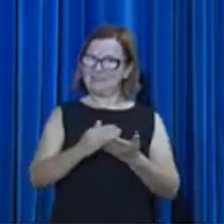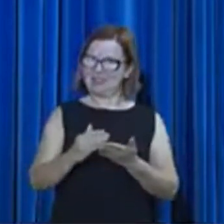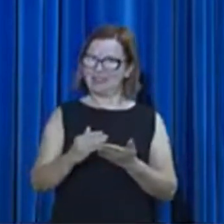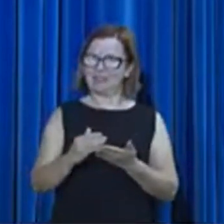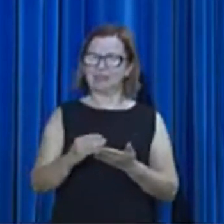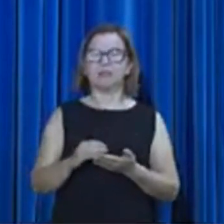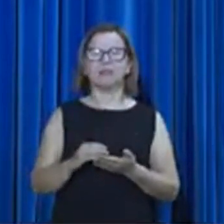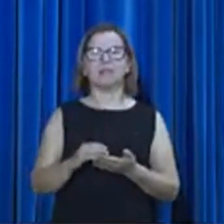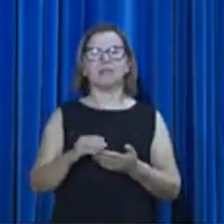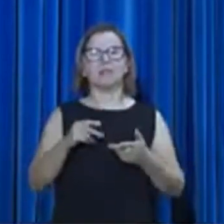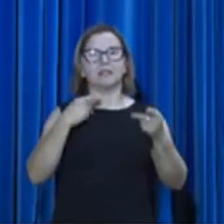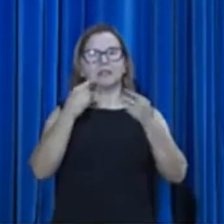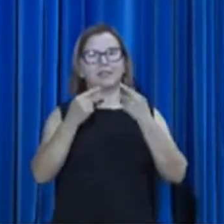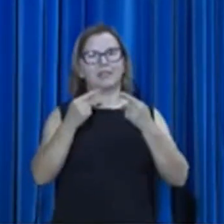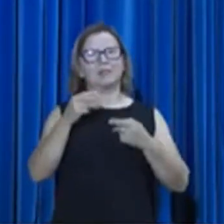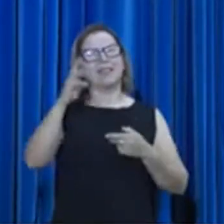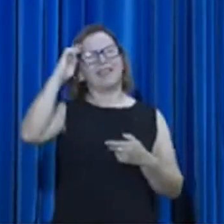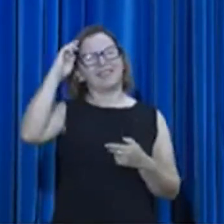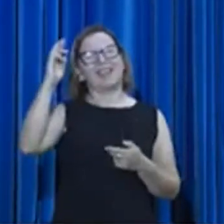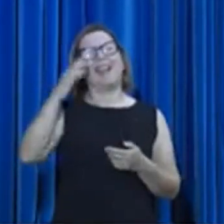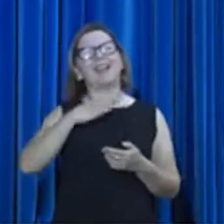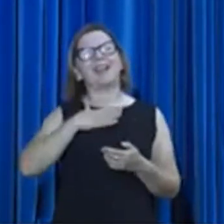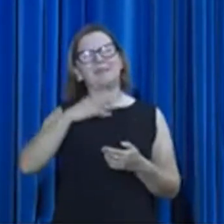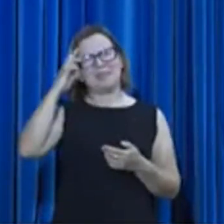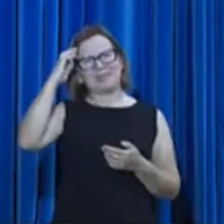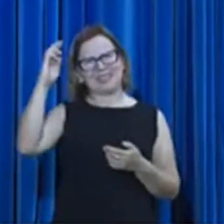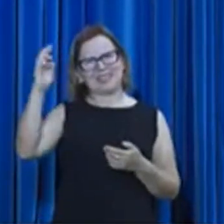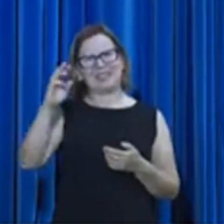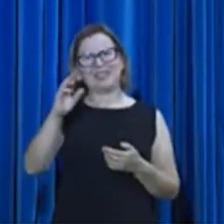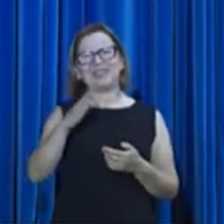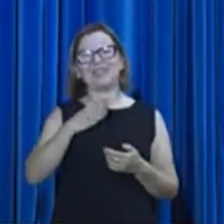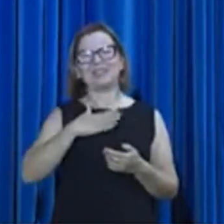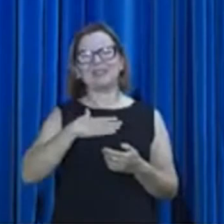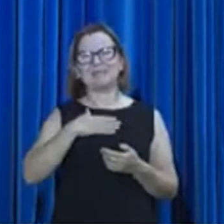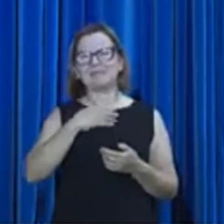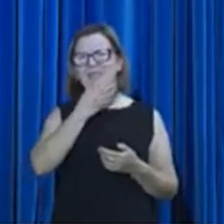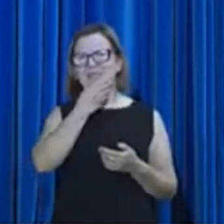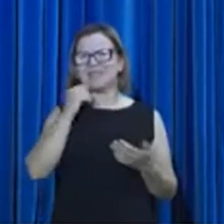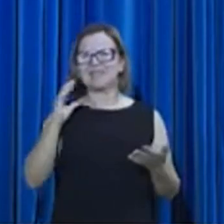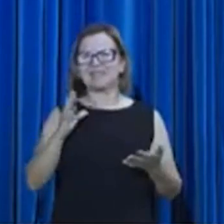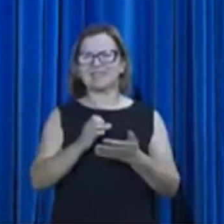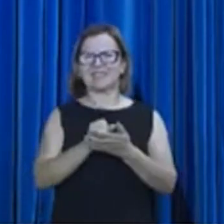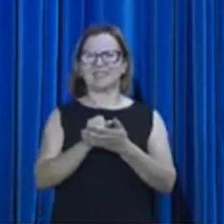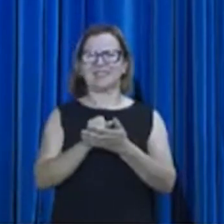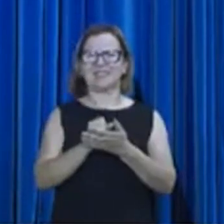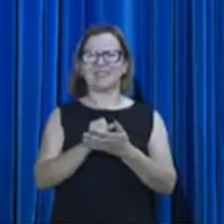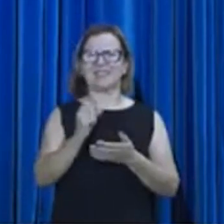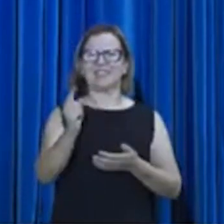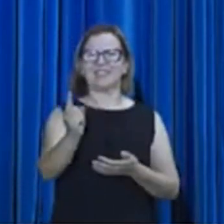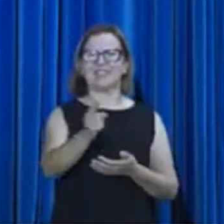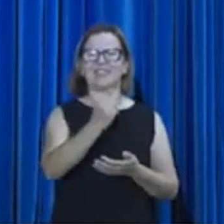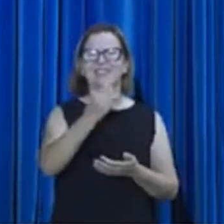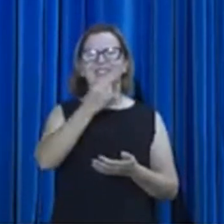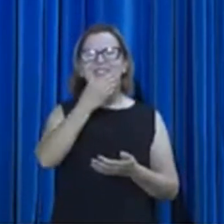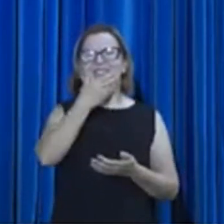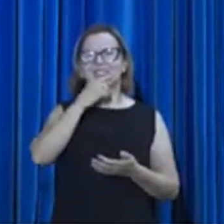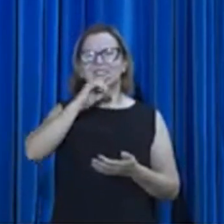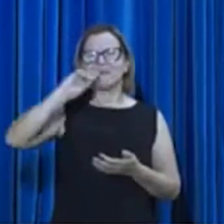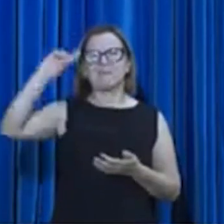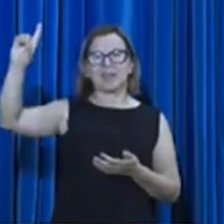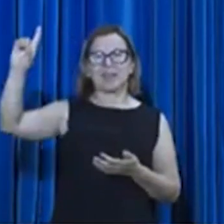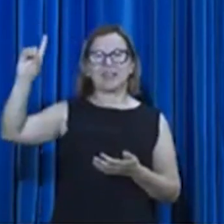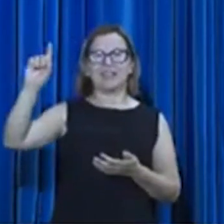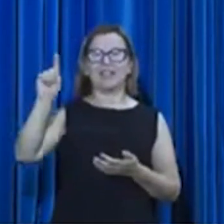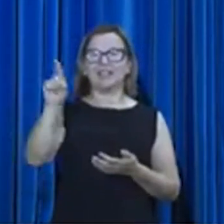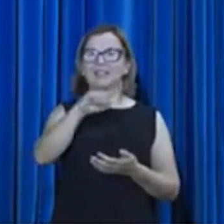Dizermos que o Senhor é nosso Senhor, nosso Salvador, nosso Criador, nosso Pai, nos leva a louvá-lo